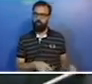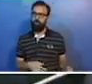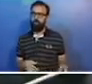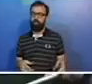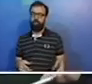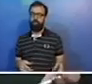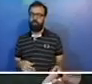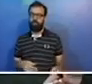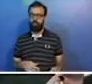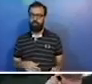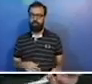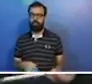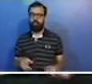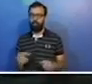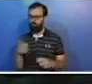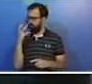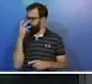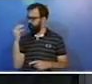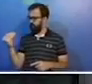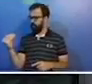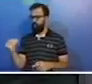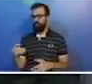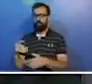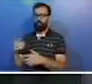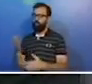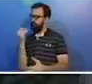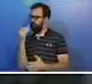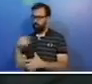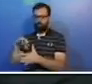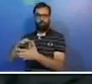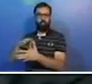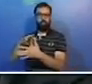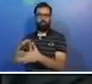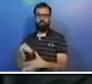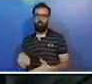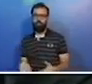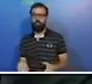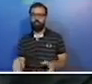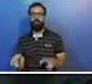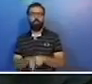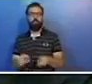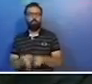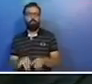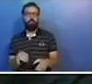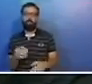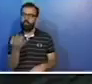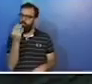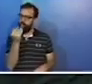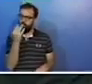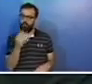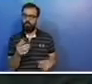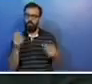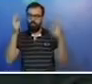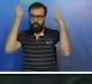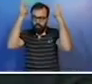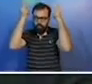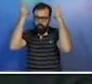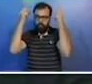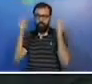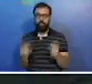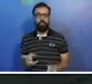maravilhosas. Só que o coiote, ele é carnívoro e ele também comia o coelho, a marmota e o